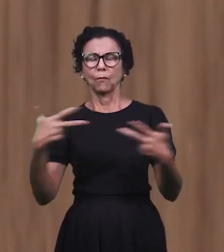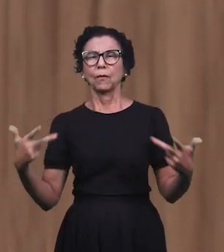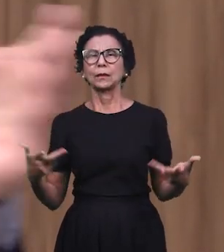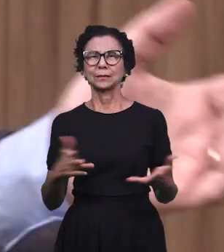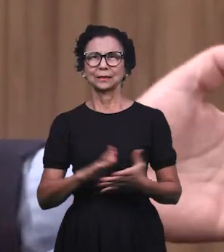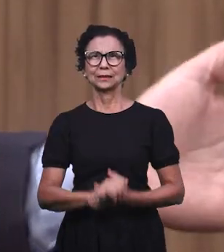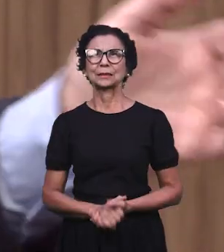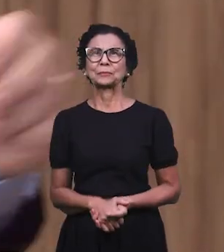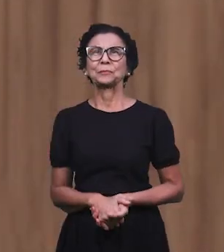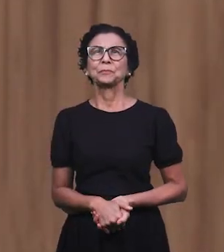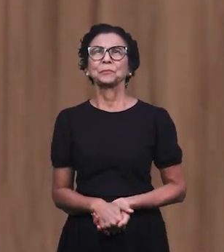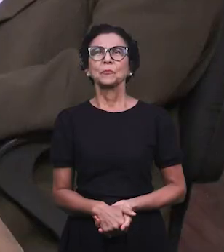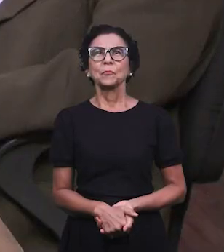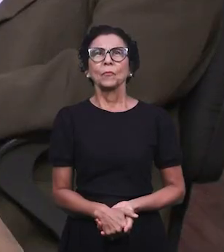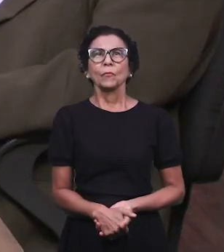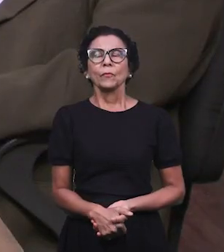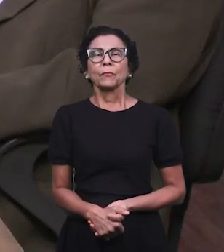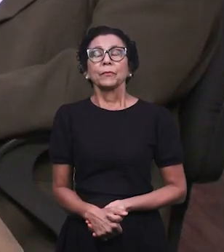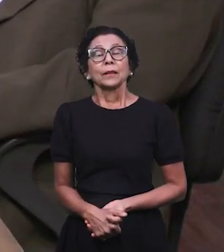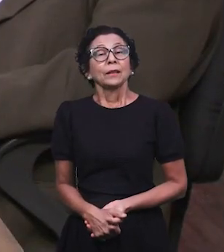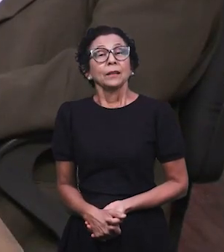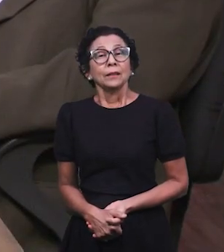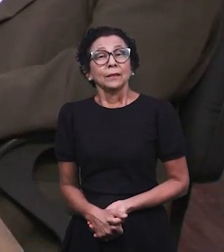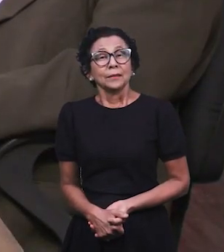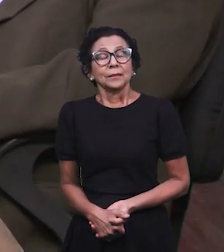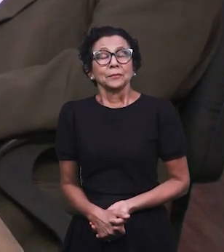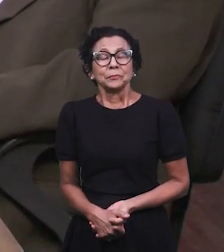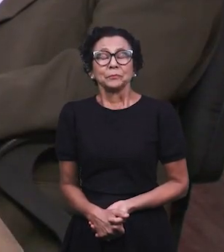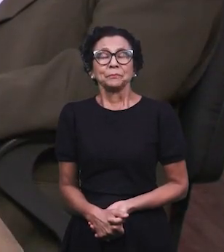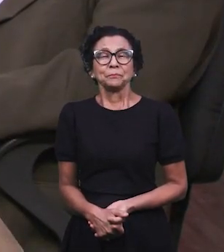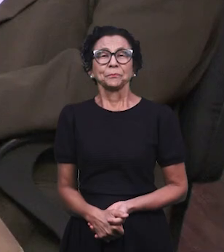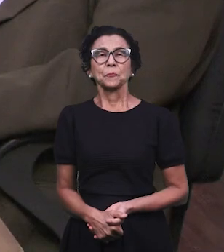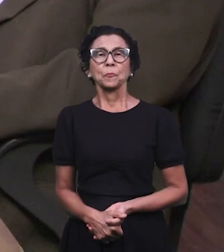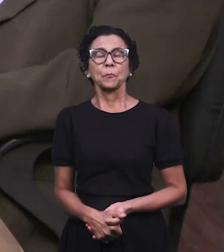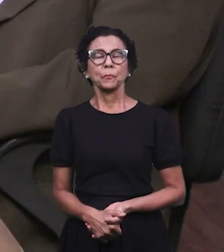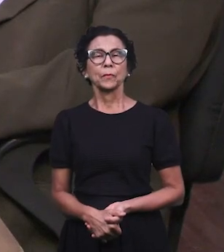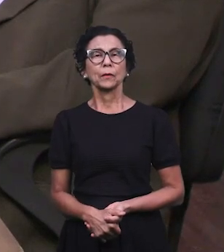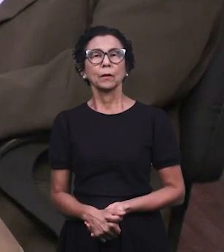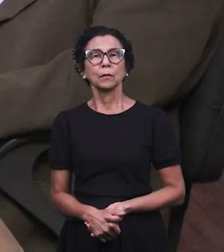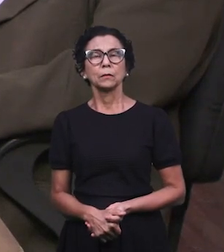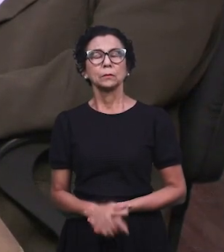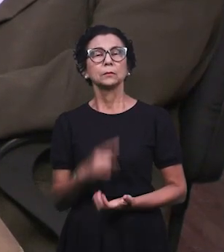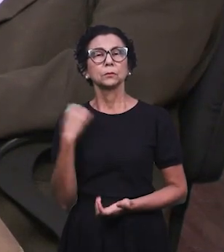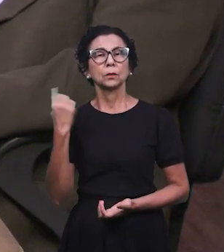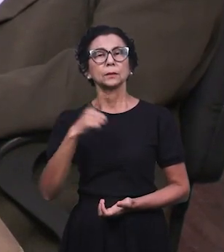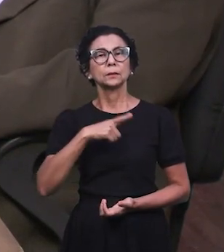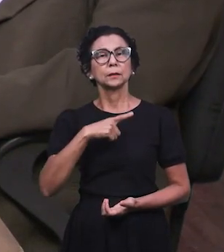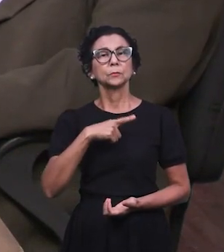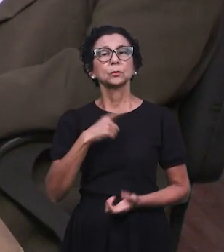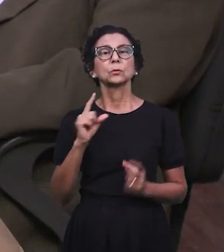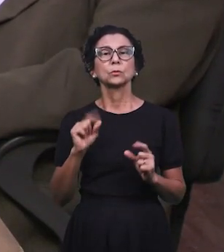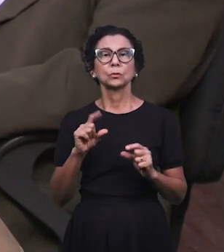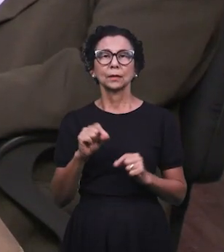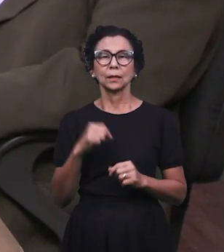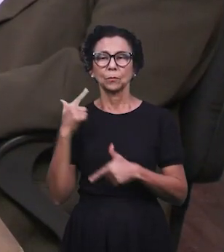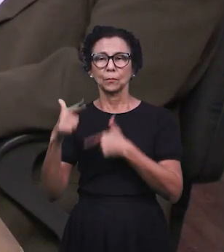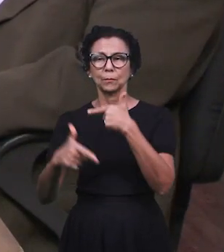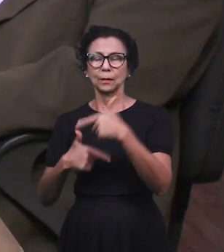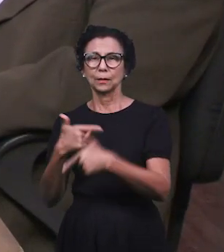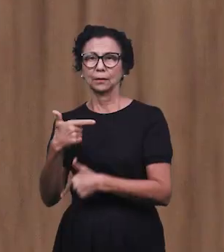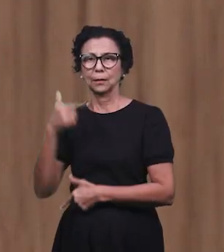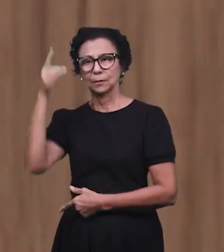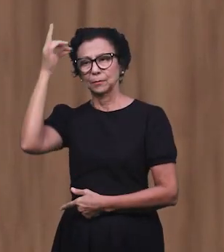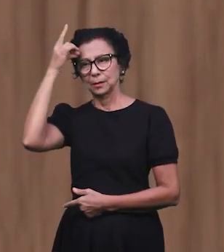O pastor Hélio, que é especialista nessa área, que é a revelação. Então, aquilo que hoje nós vivemos, né? Quando nós vamos entrar numa